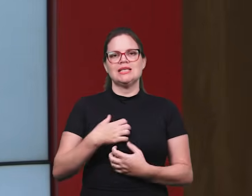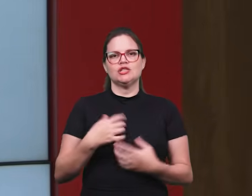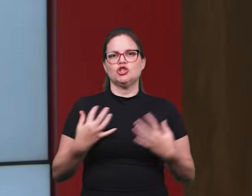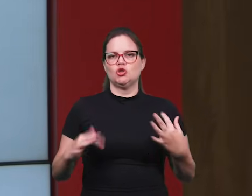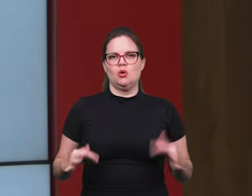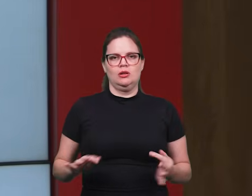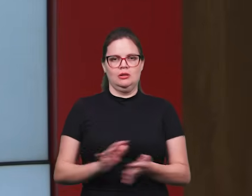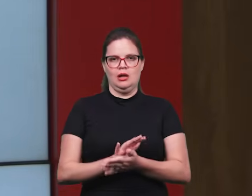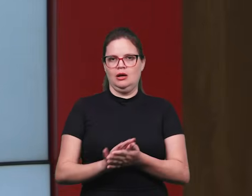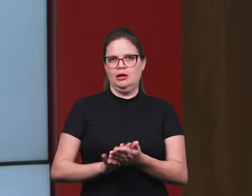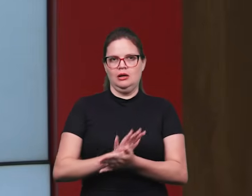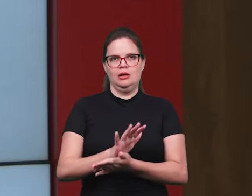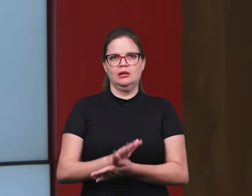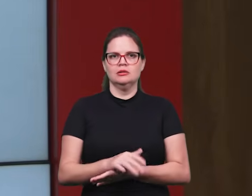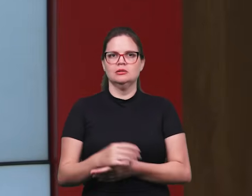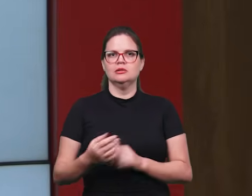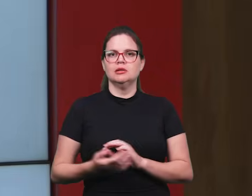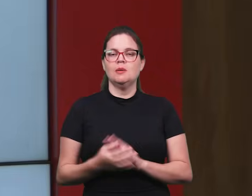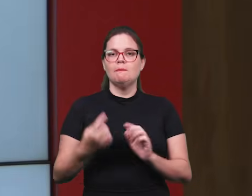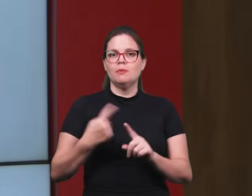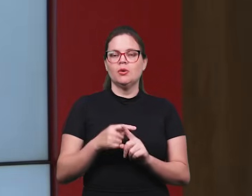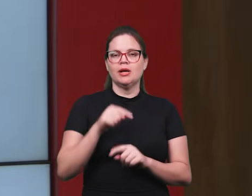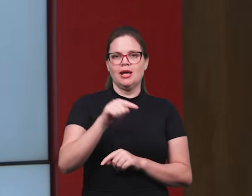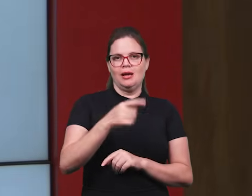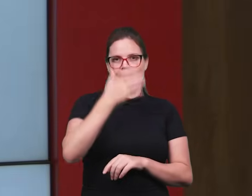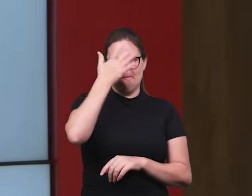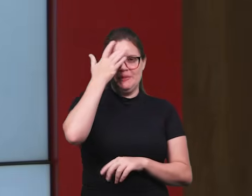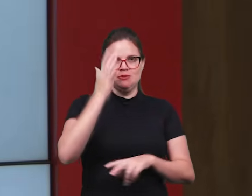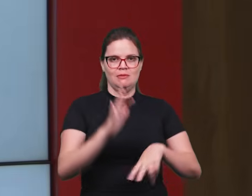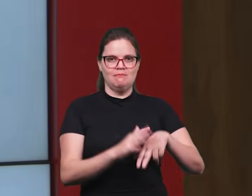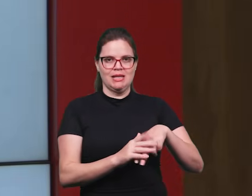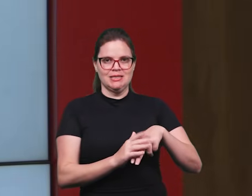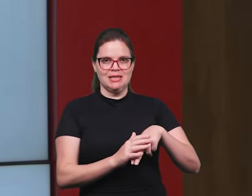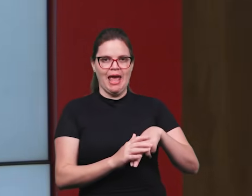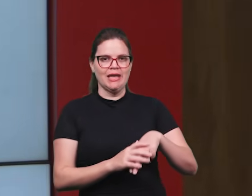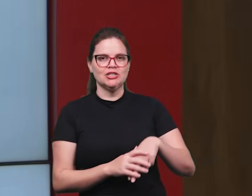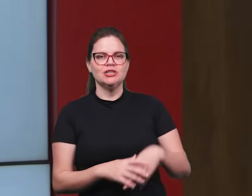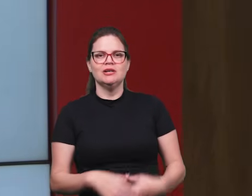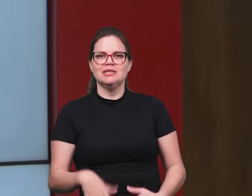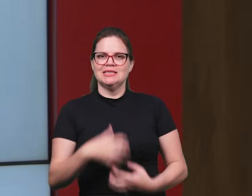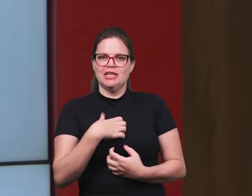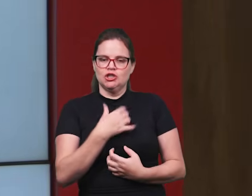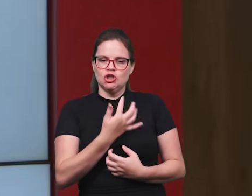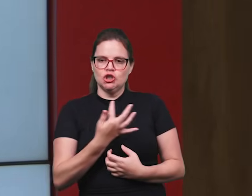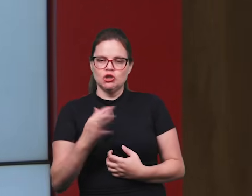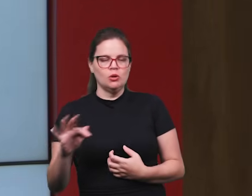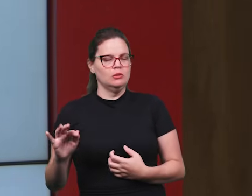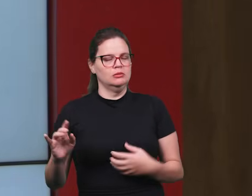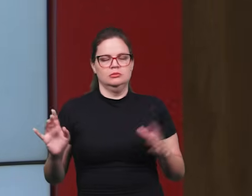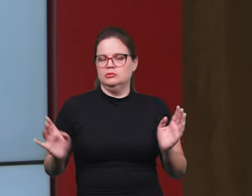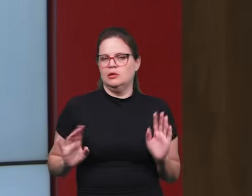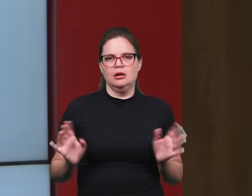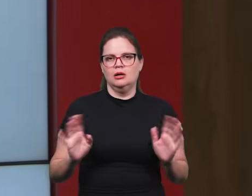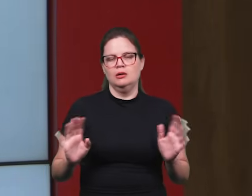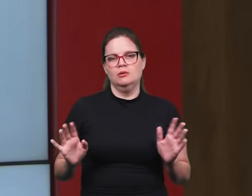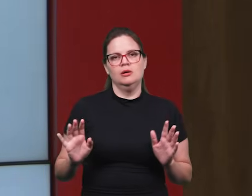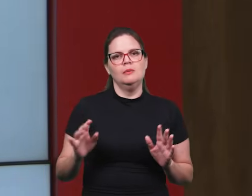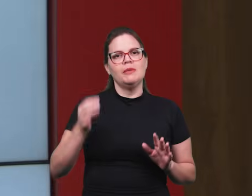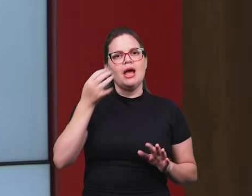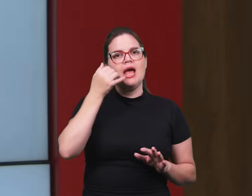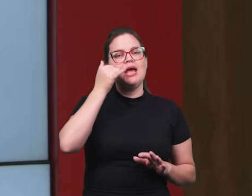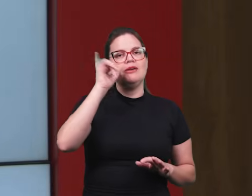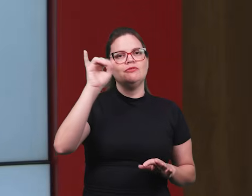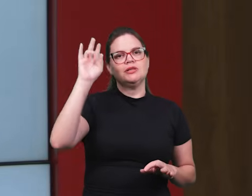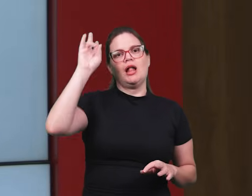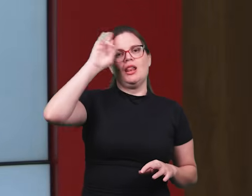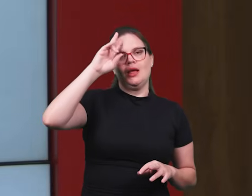o objetivo do paciente não lembrar daquele momento que habitualmente é de estresse, sem dor e